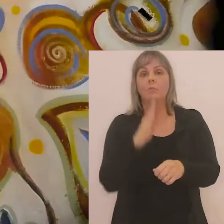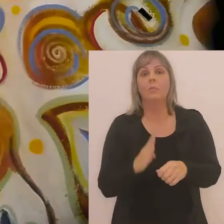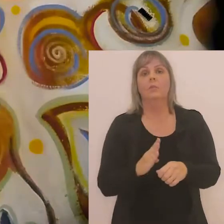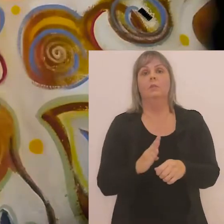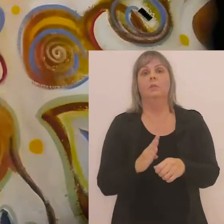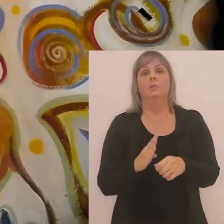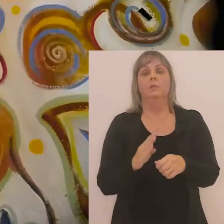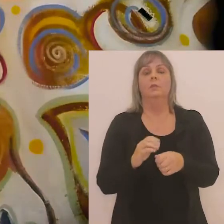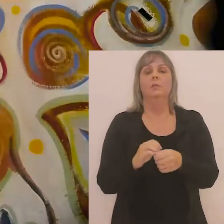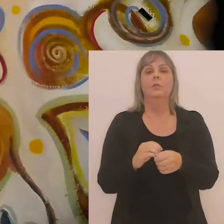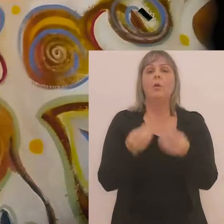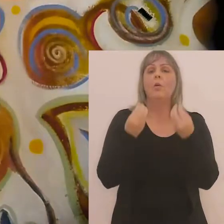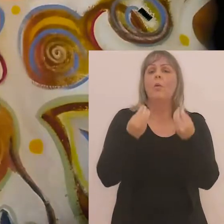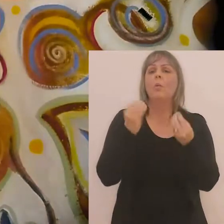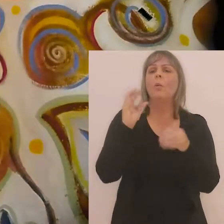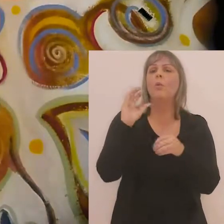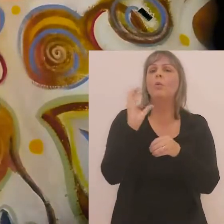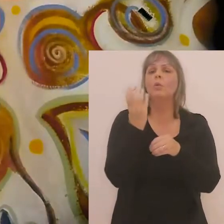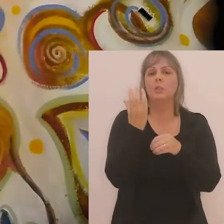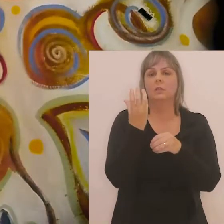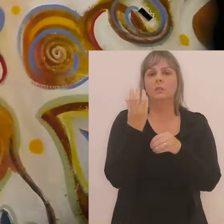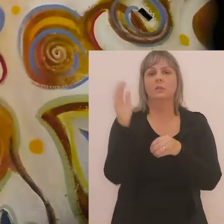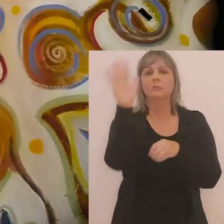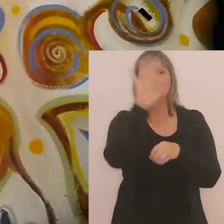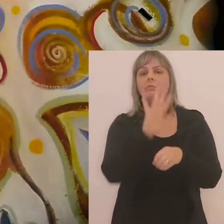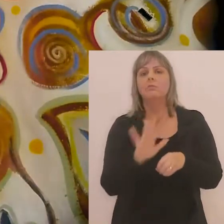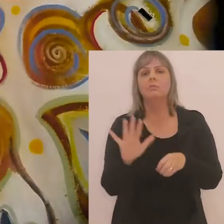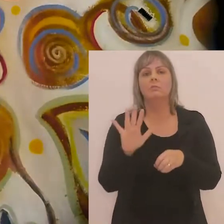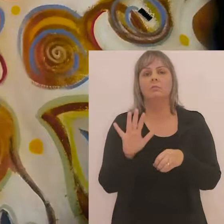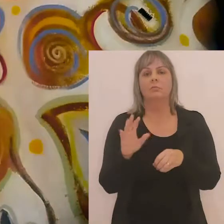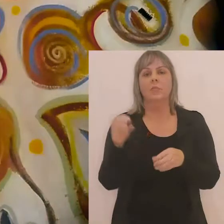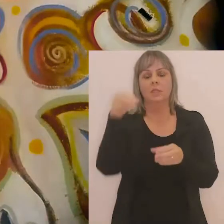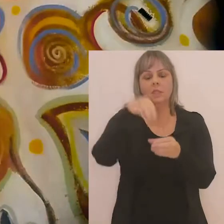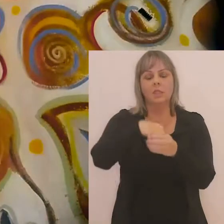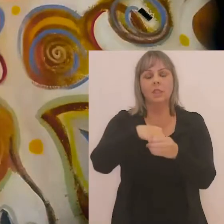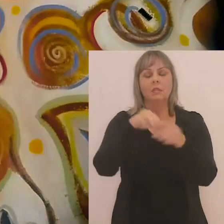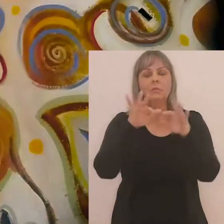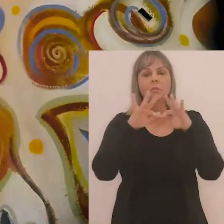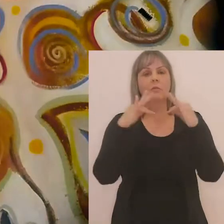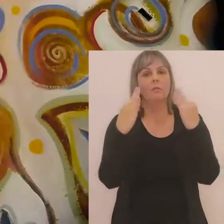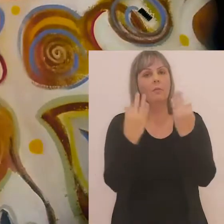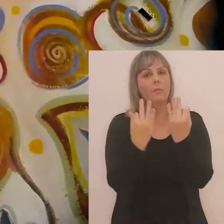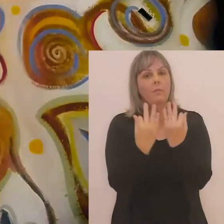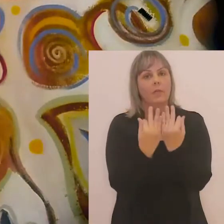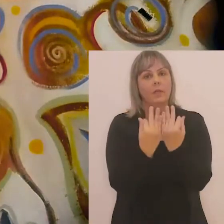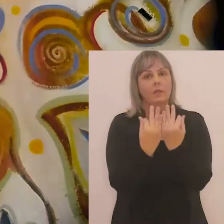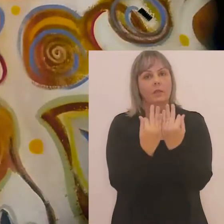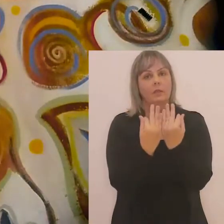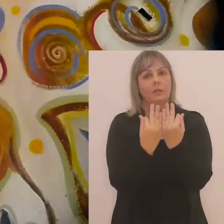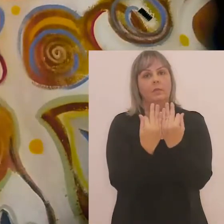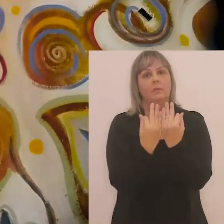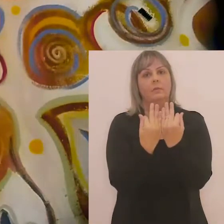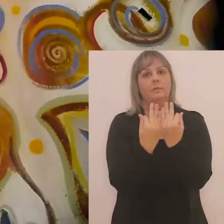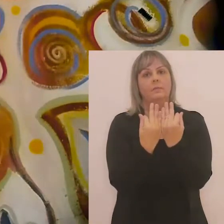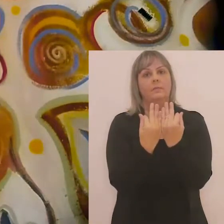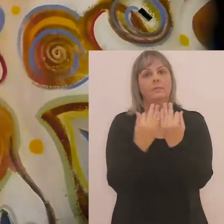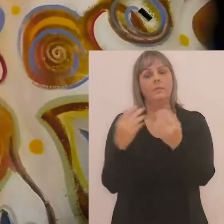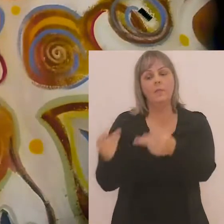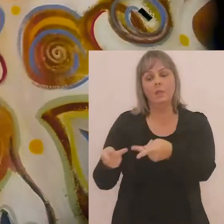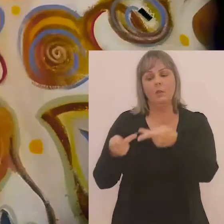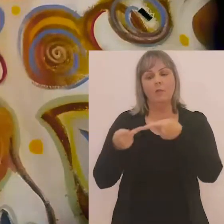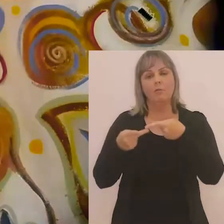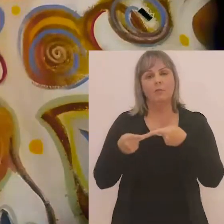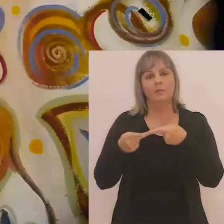Brasil E aí é como se dá e geralmente